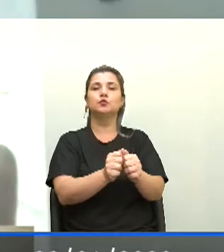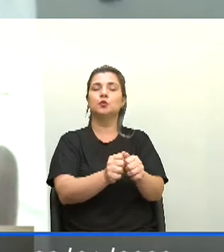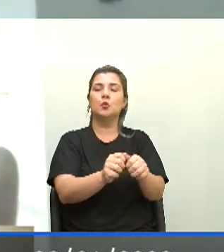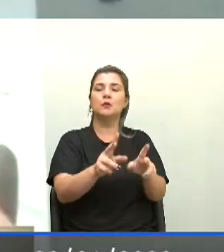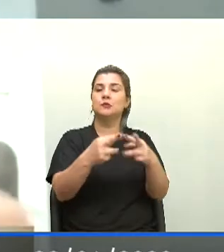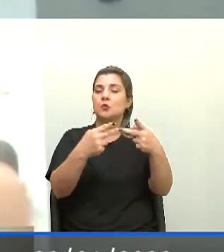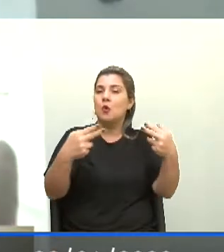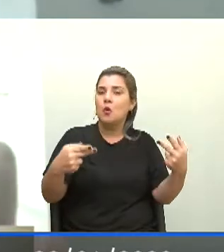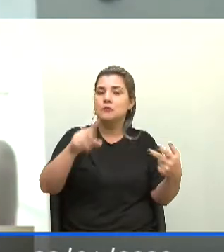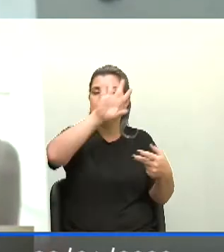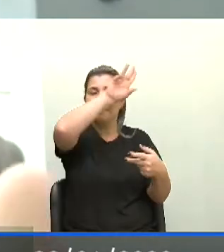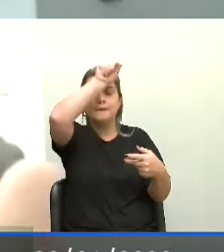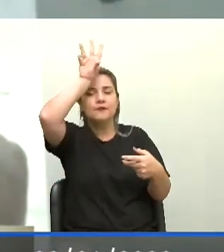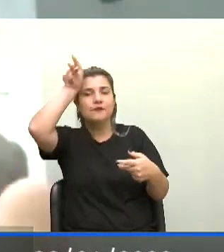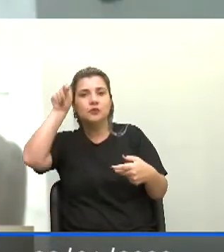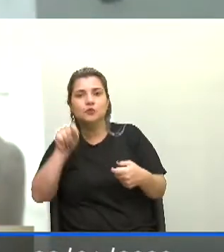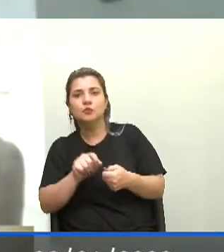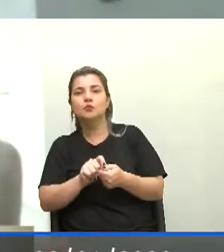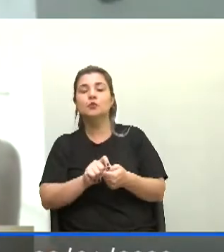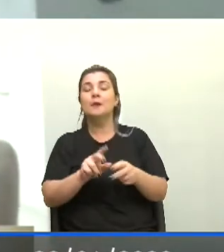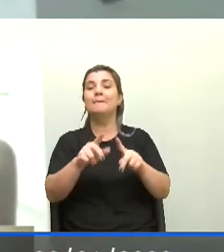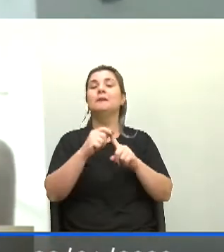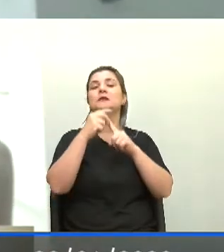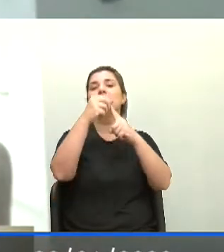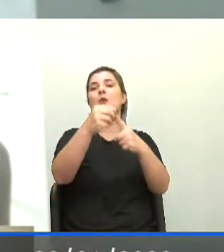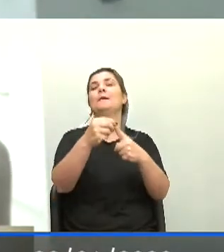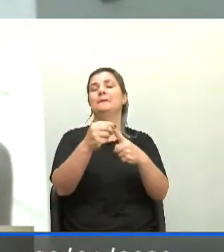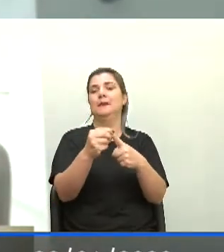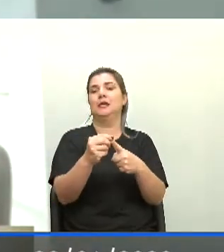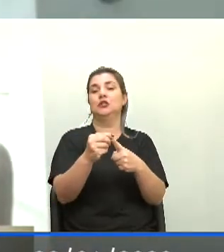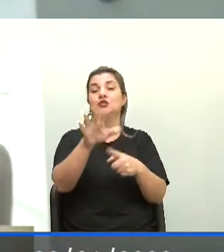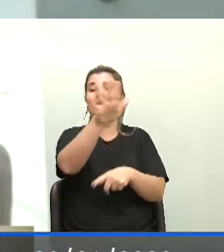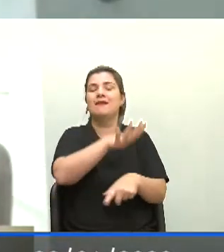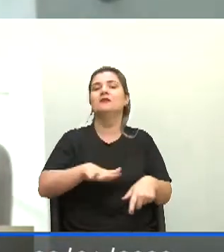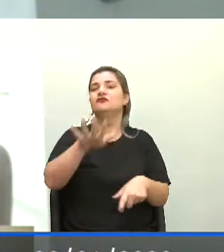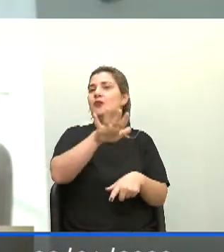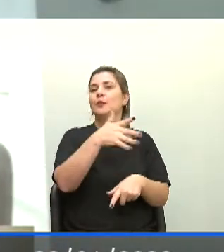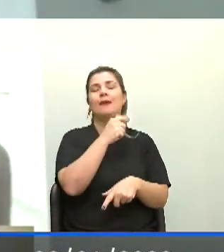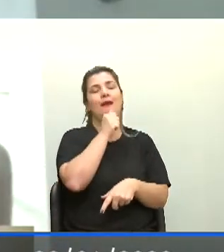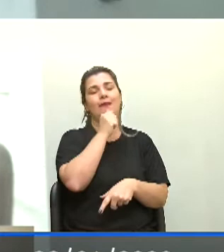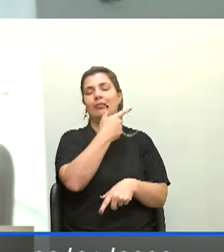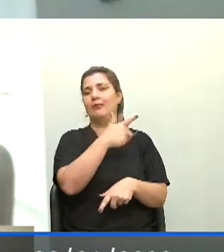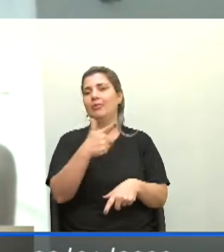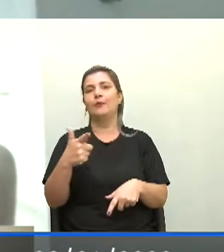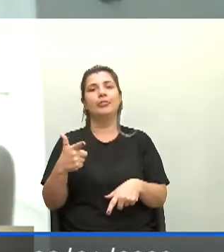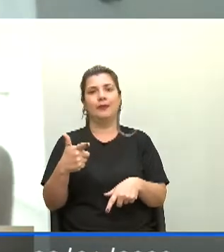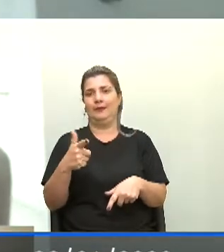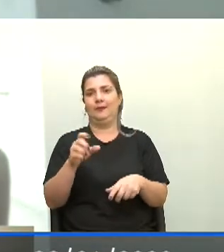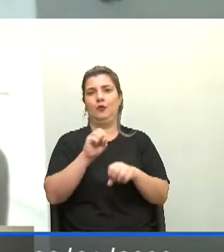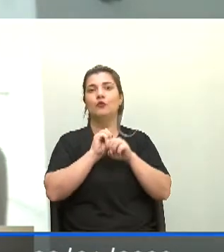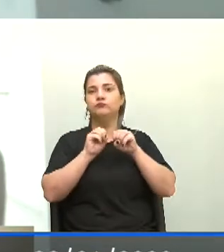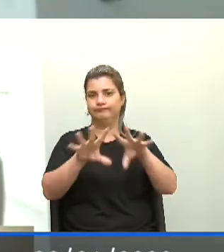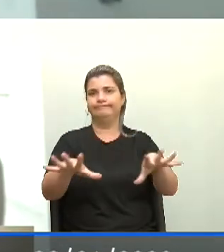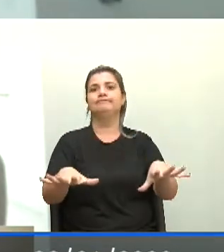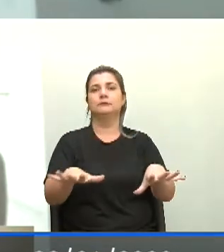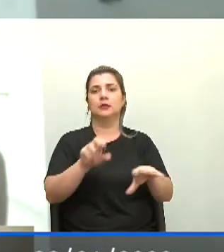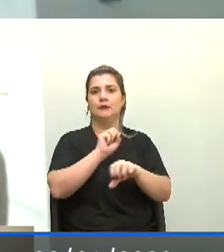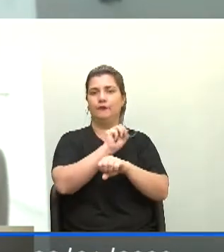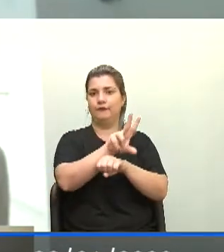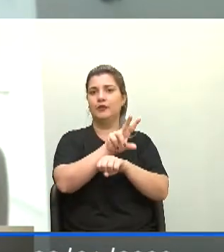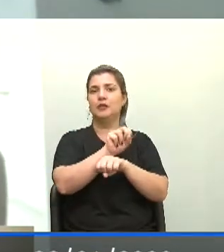evitar chegar, principalmente municípios que não têm o caso, evitar chegar ao contágio ou a forma muito agressiva.